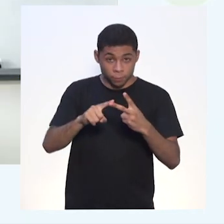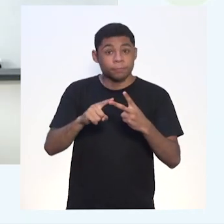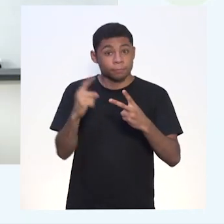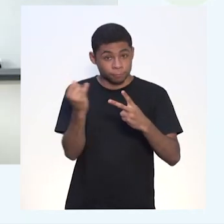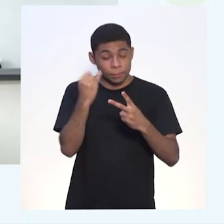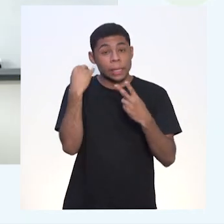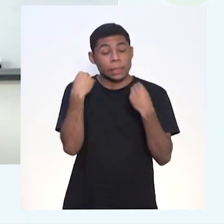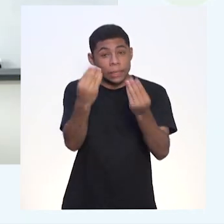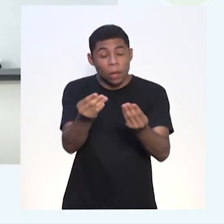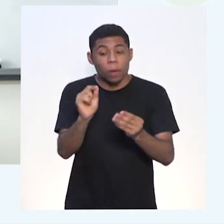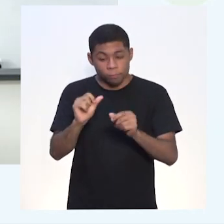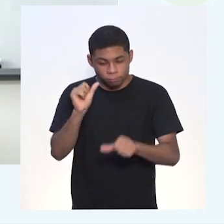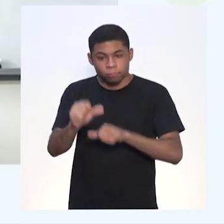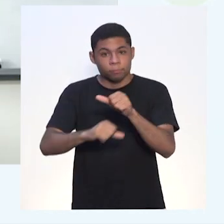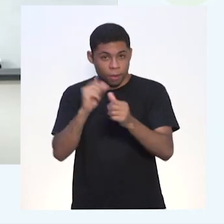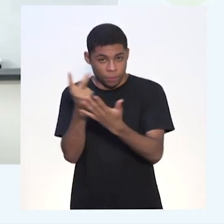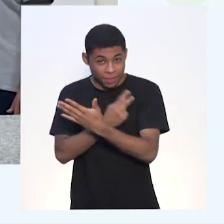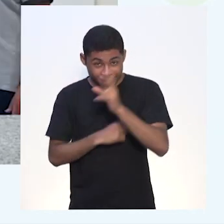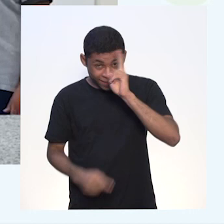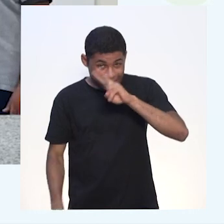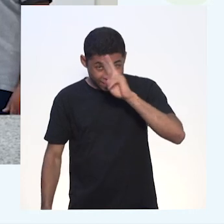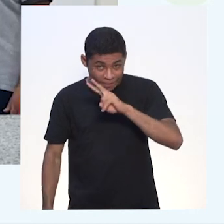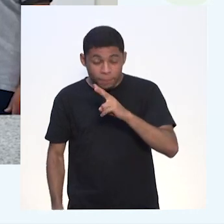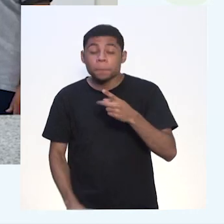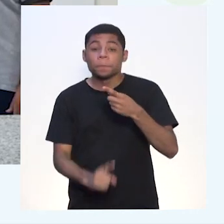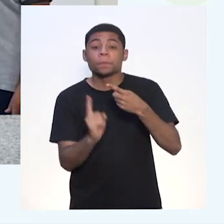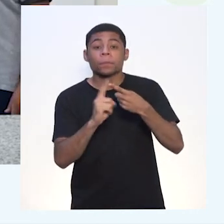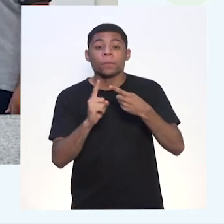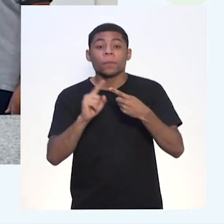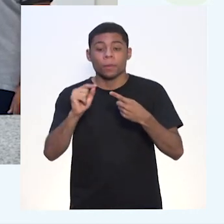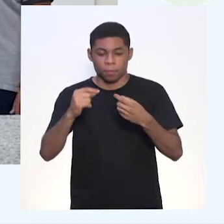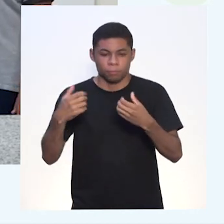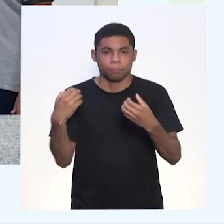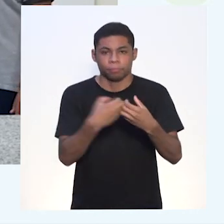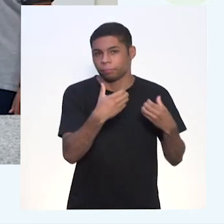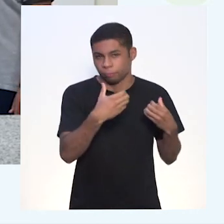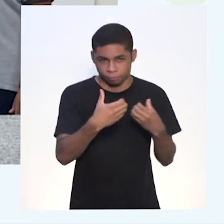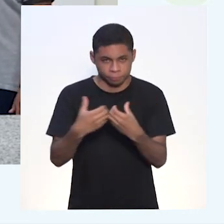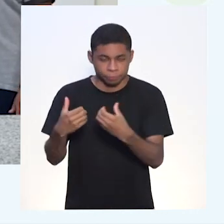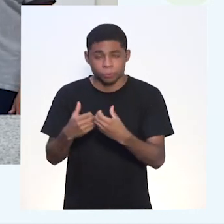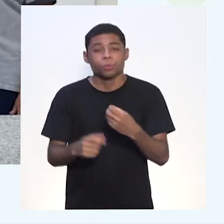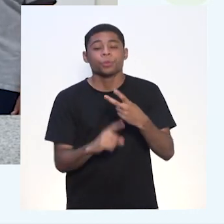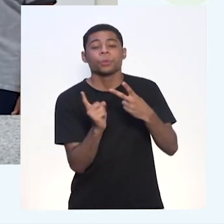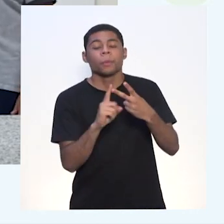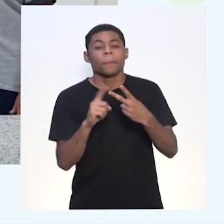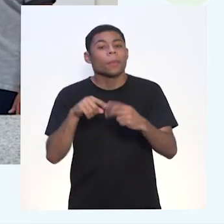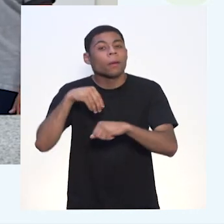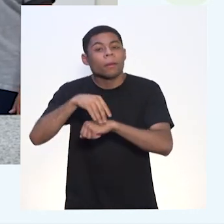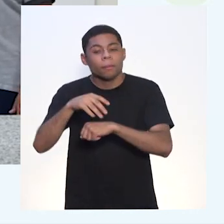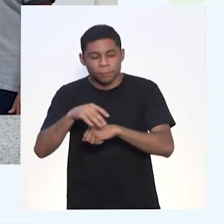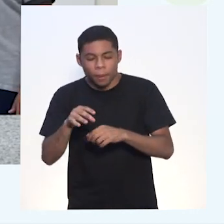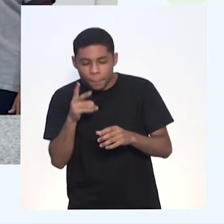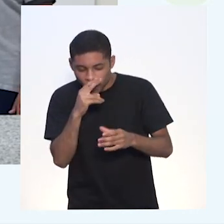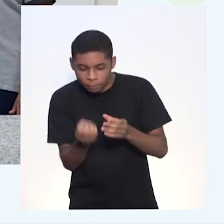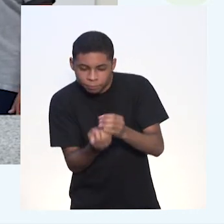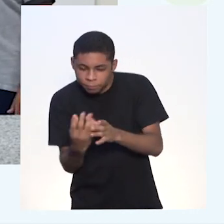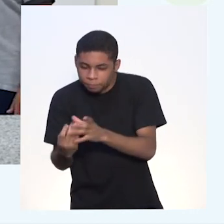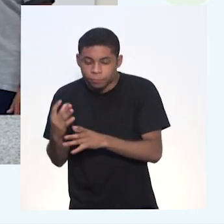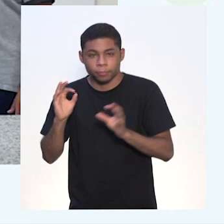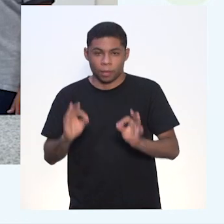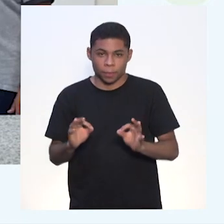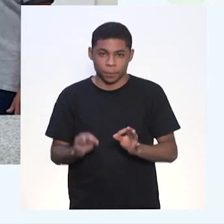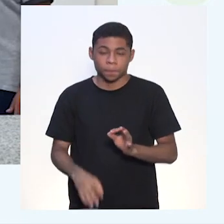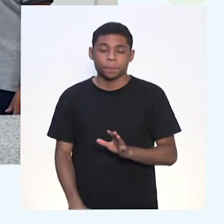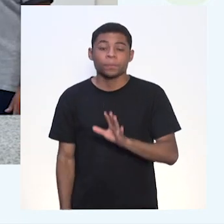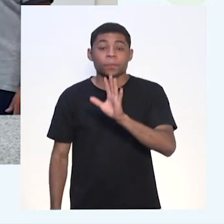que fazem com que a transformação aconteça? Que é a primeira, a colisão, e o segundo é a orientação adequada. Nesse caso,